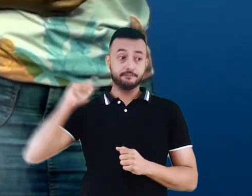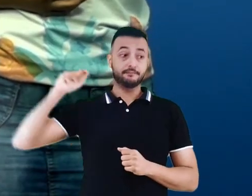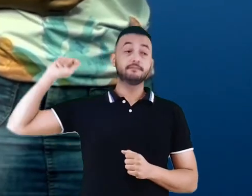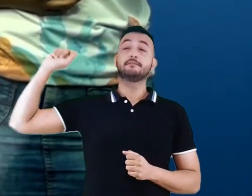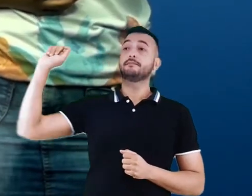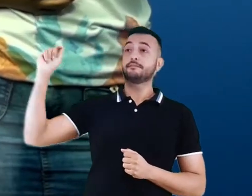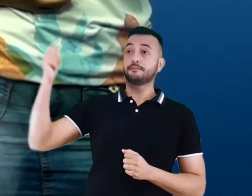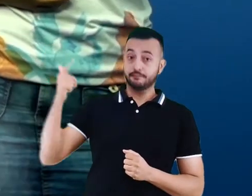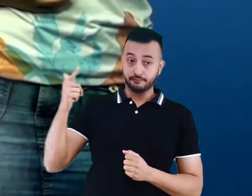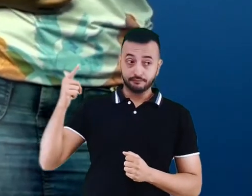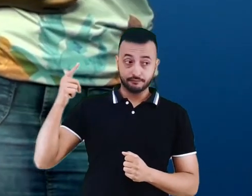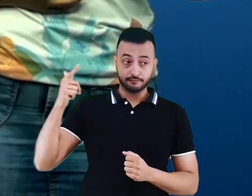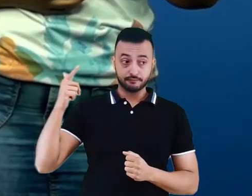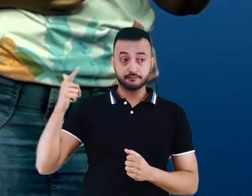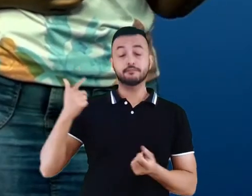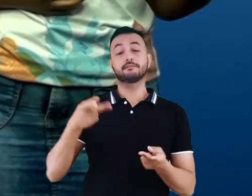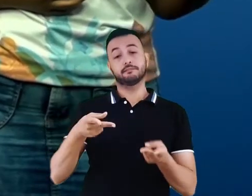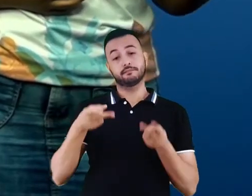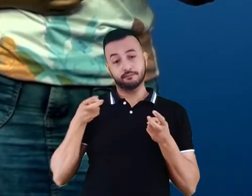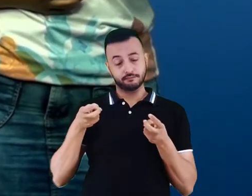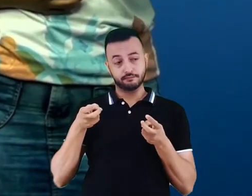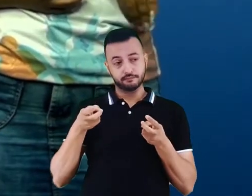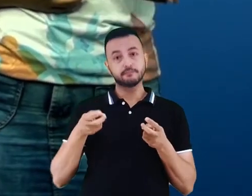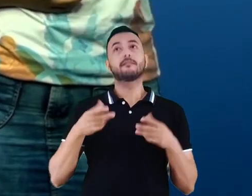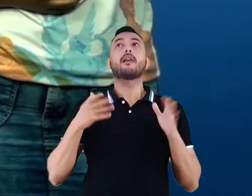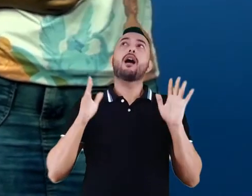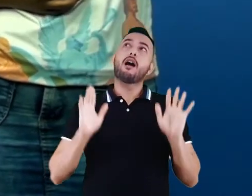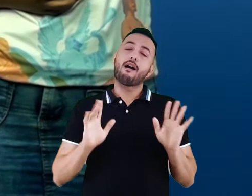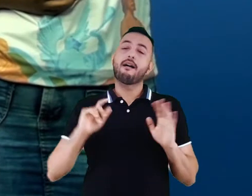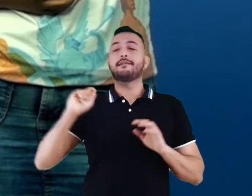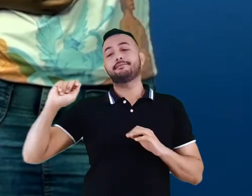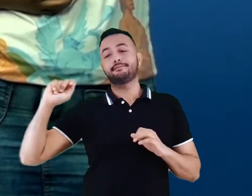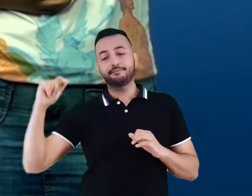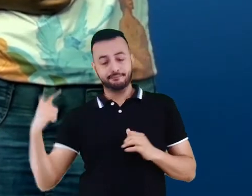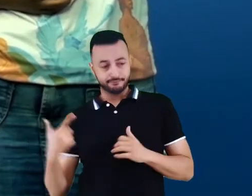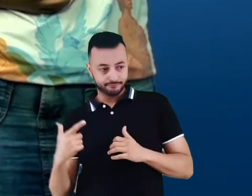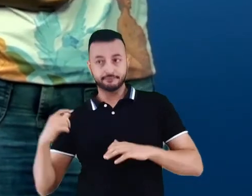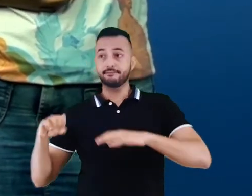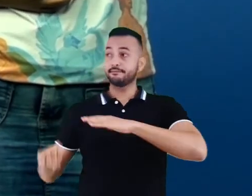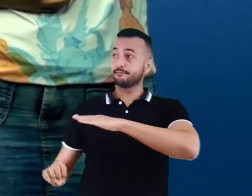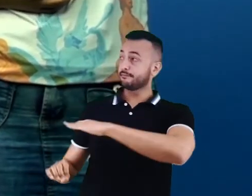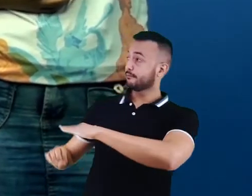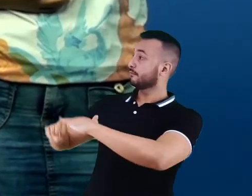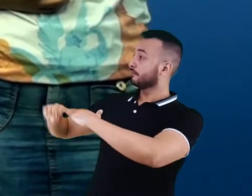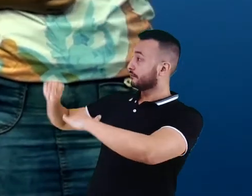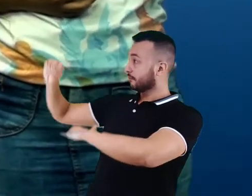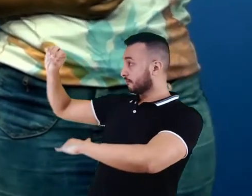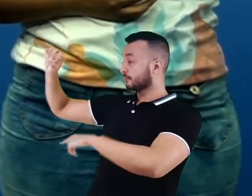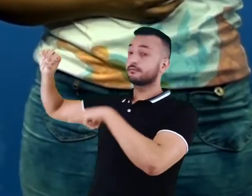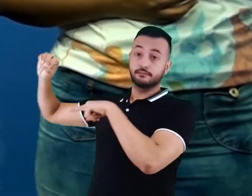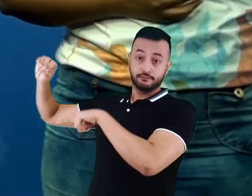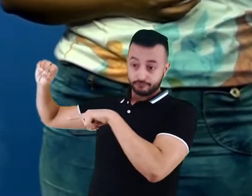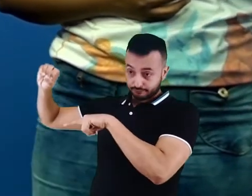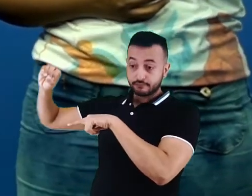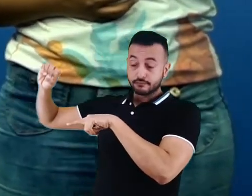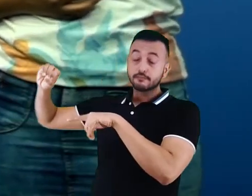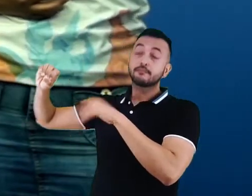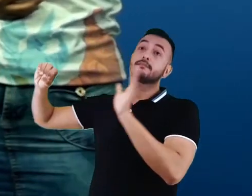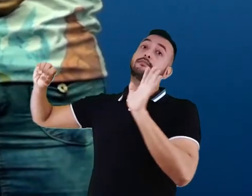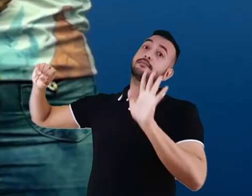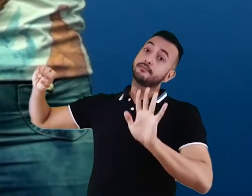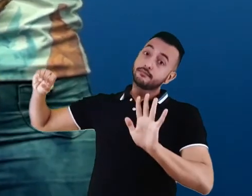por exemplo, e perceber, o sol está nascendo desse lado. Se o sol está nascendo desse